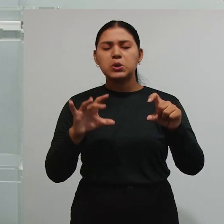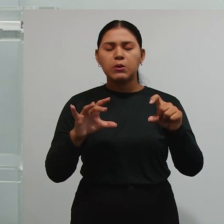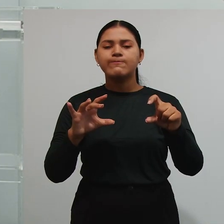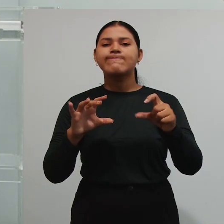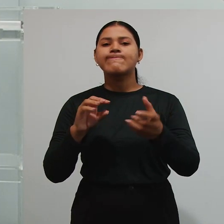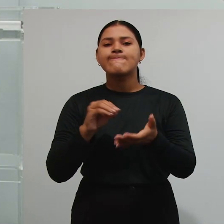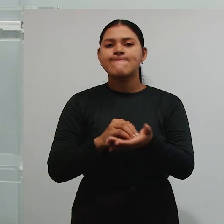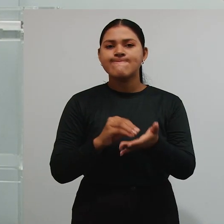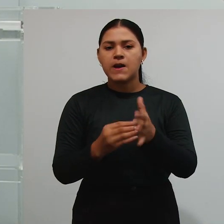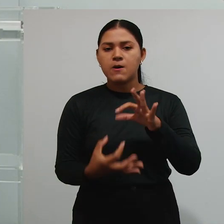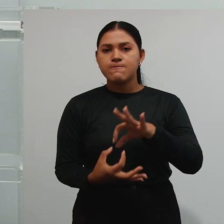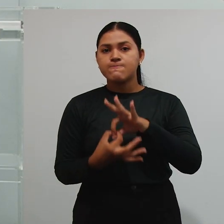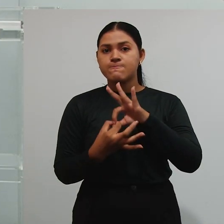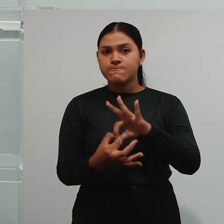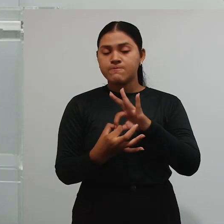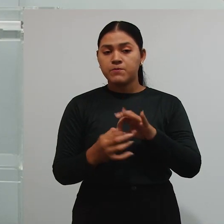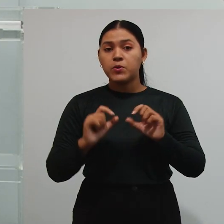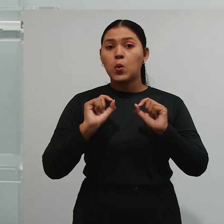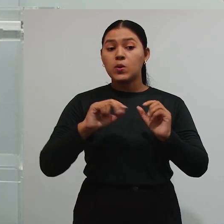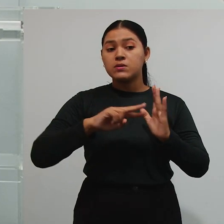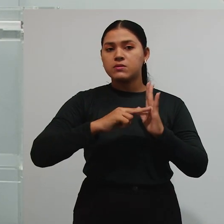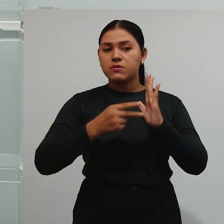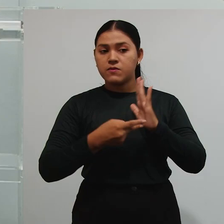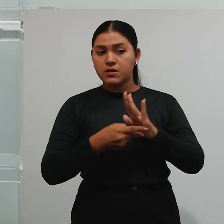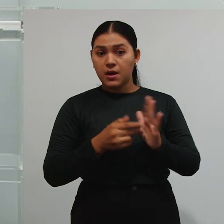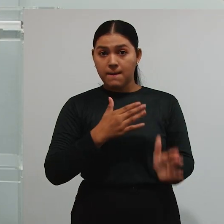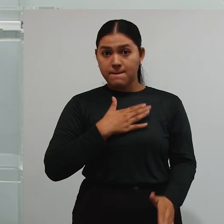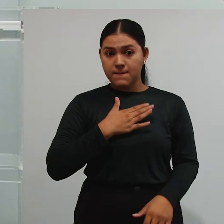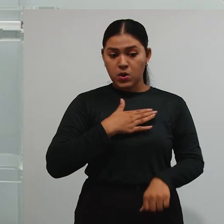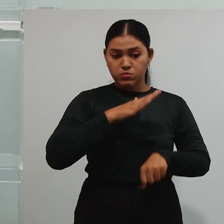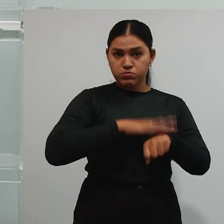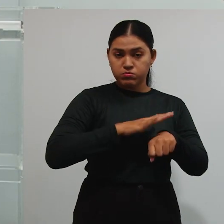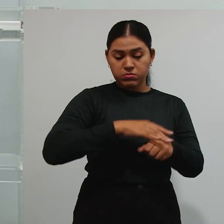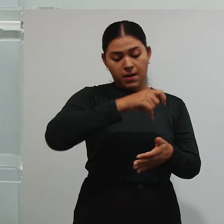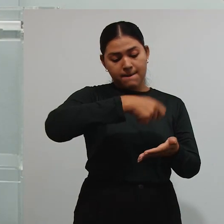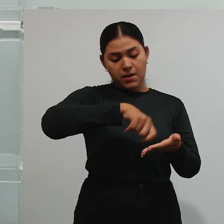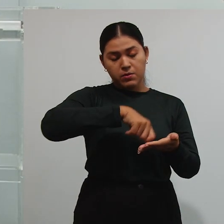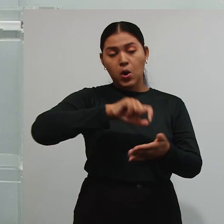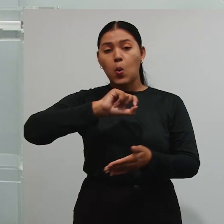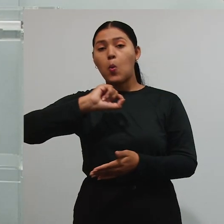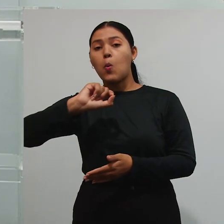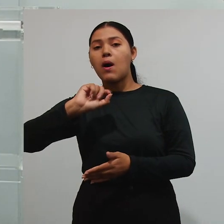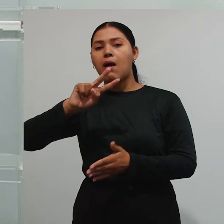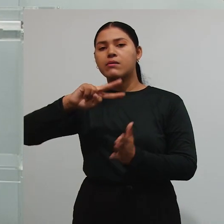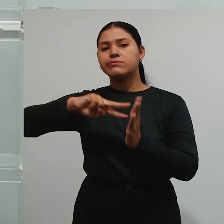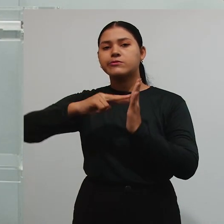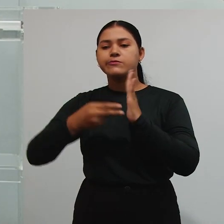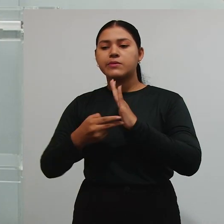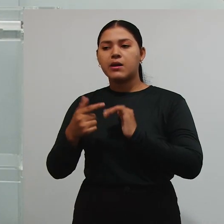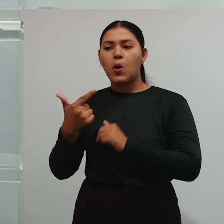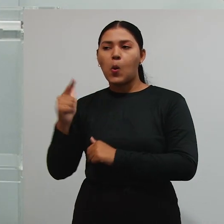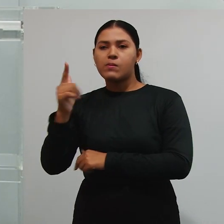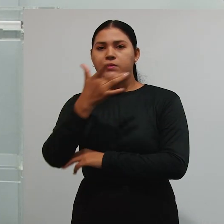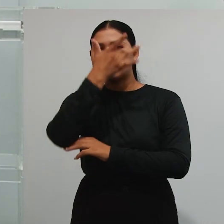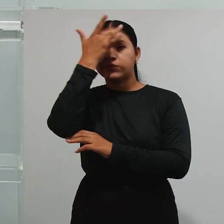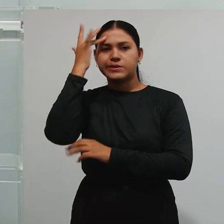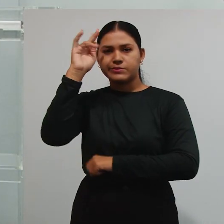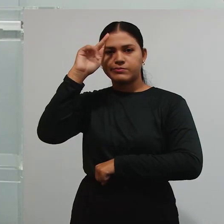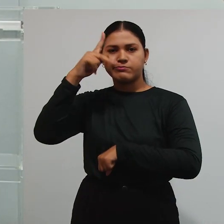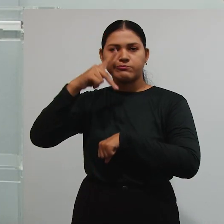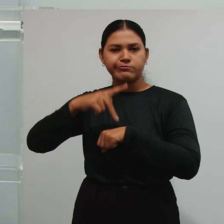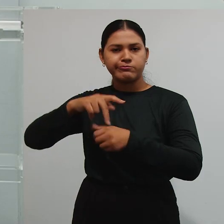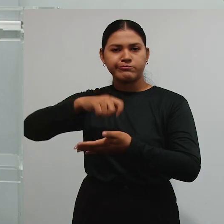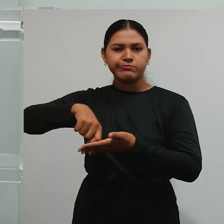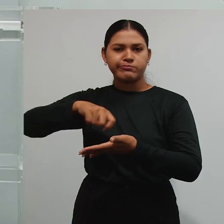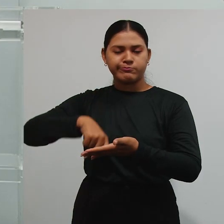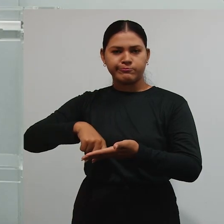é autoral seu e o que é teórico de outra fonte. Tá? Então, a gente fez aqui o quê? Generalizações. Se